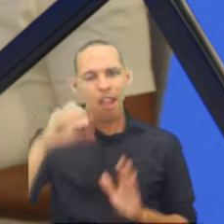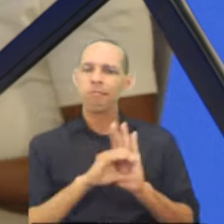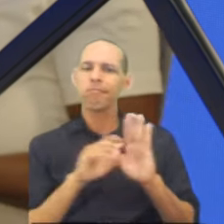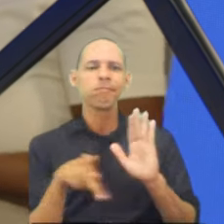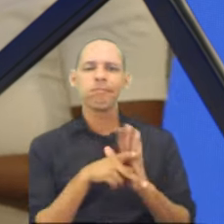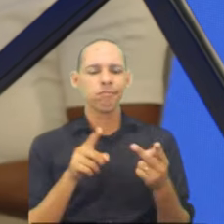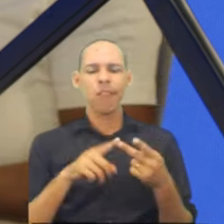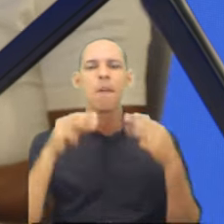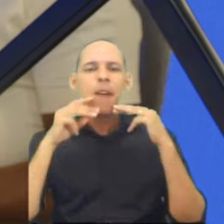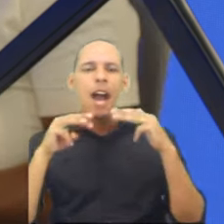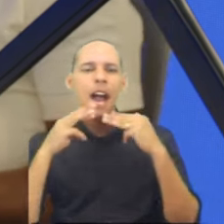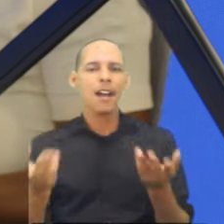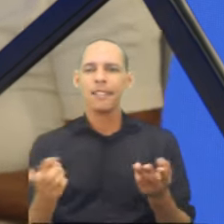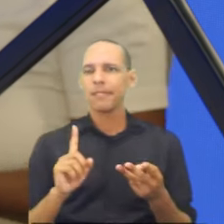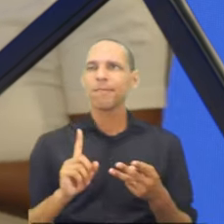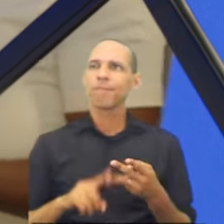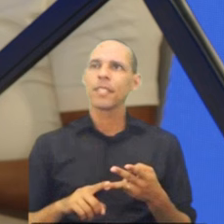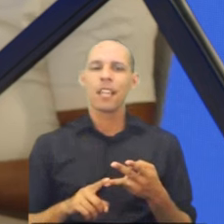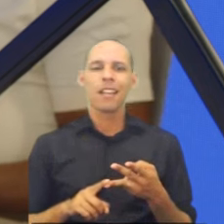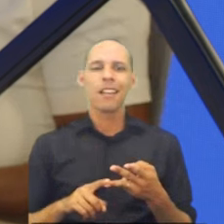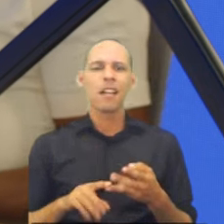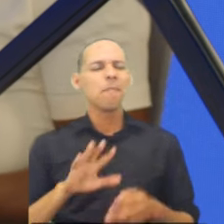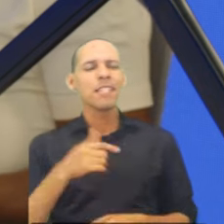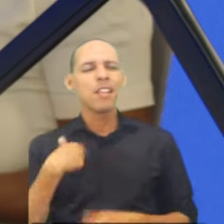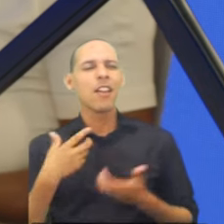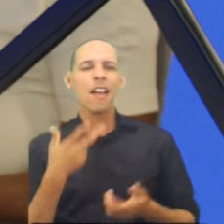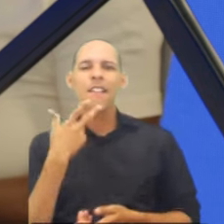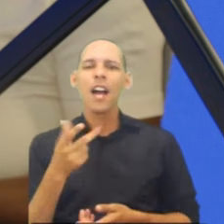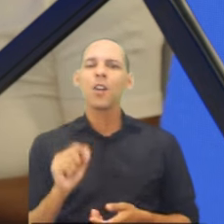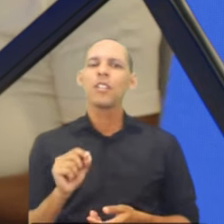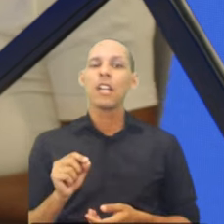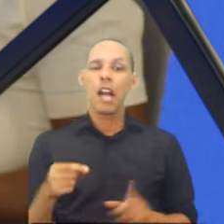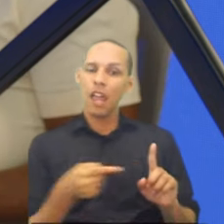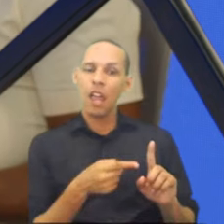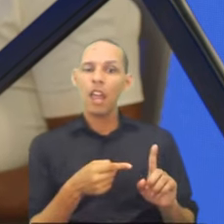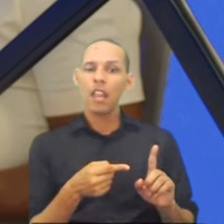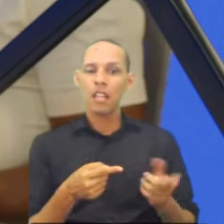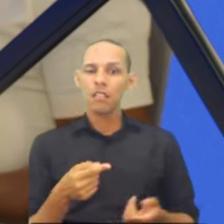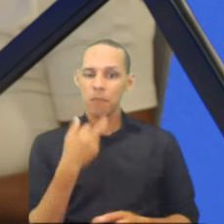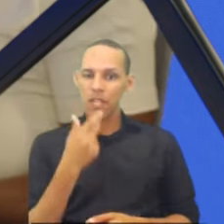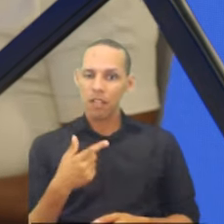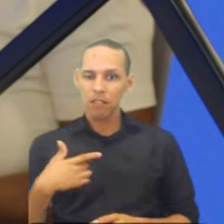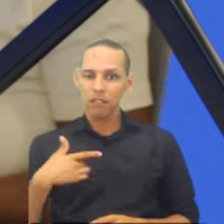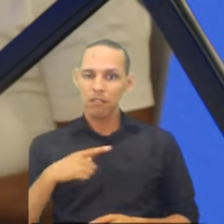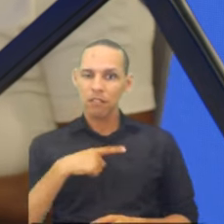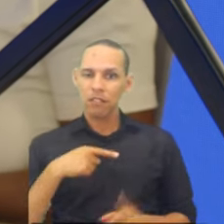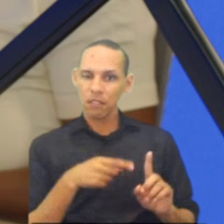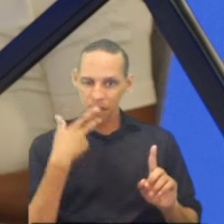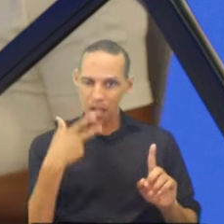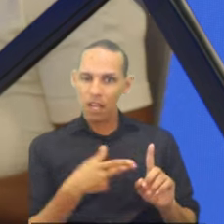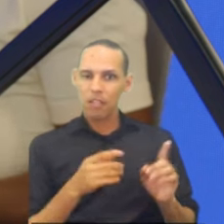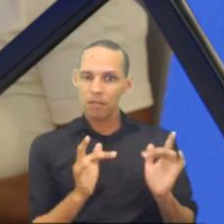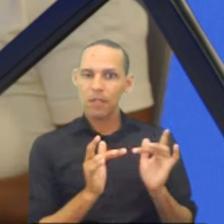de comping de marketing Ah mas eu queria que falasse Poxa a mina tem dois idiomas faz fala com